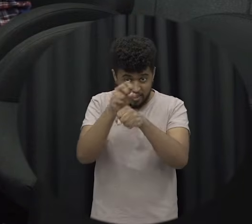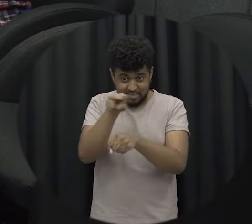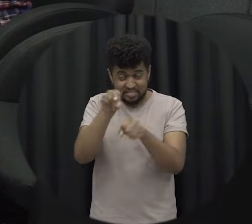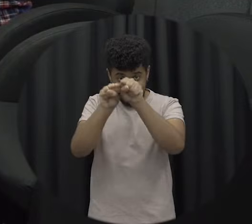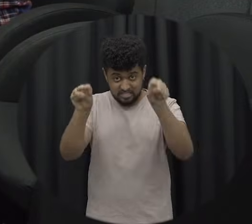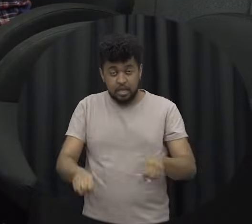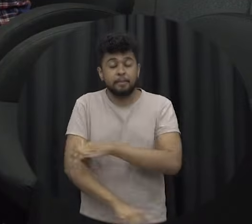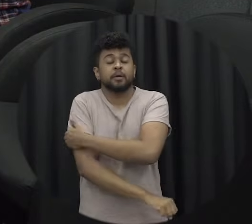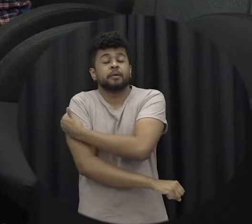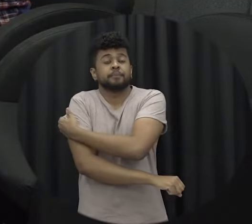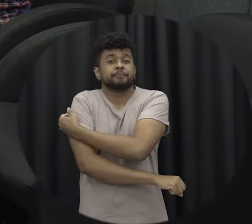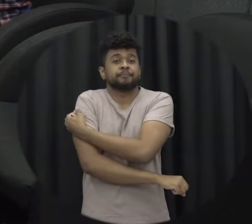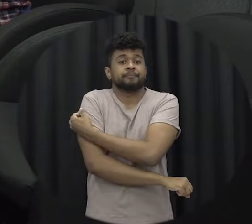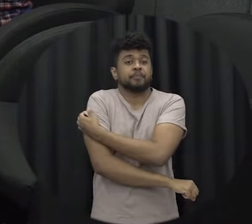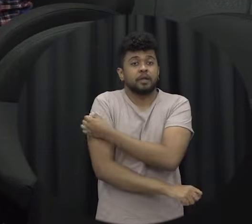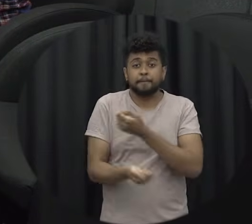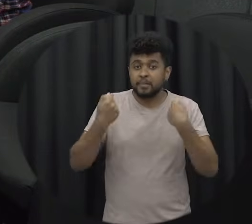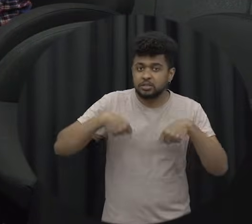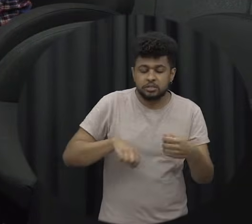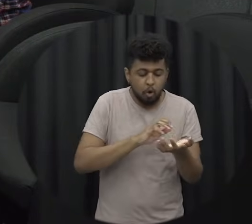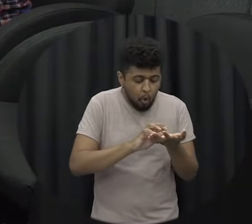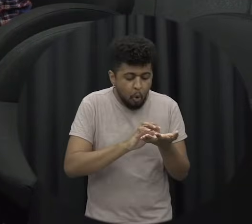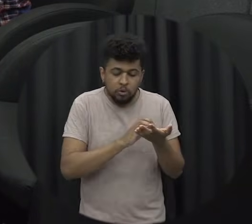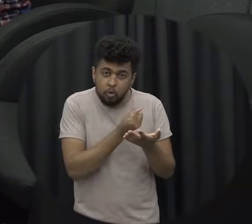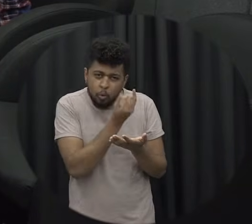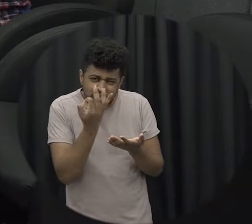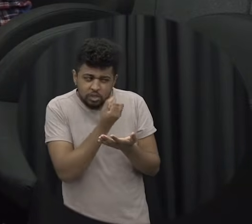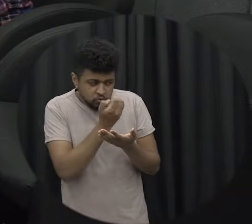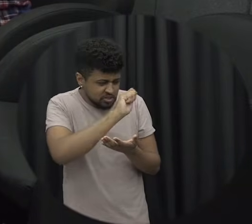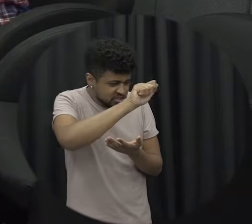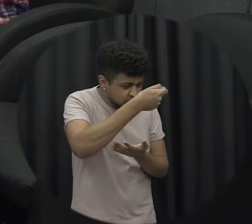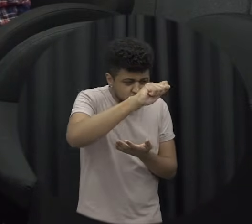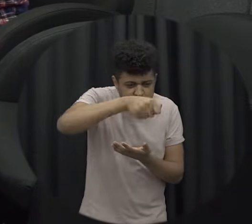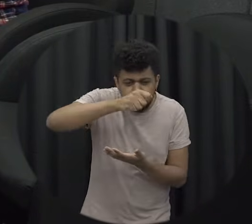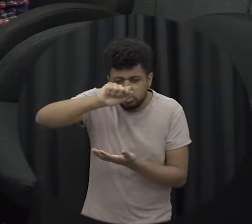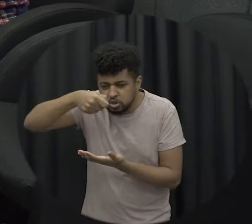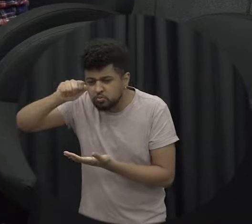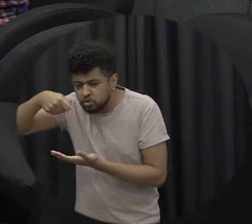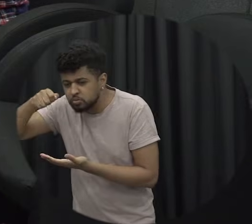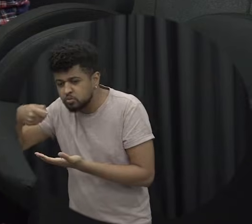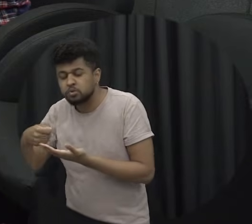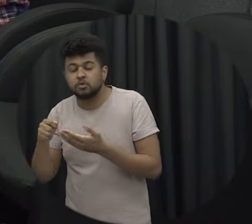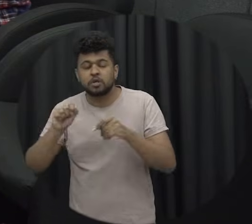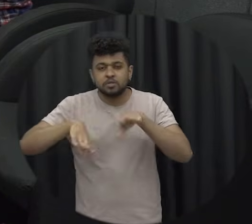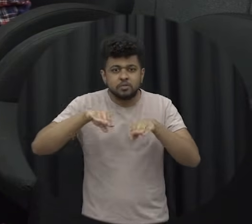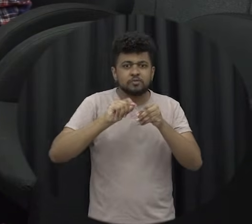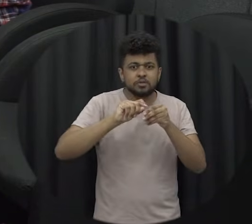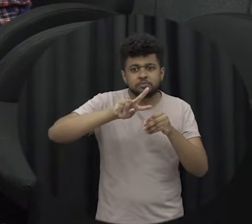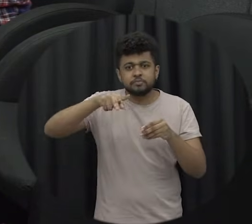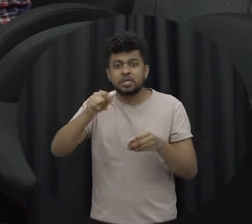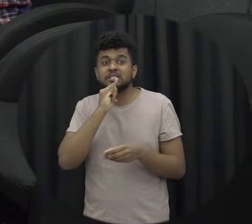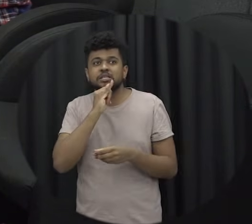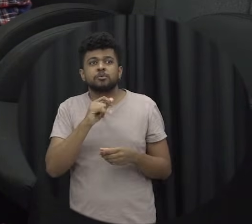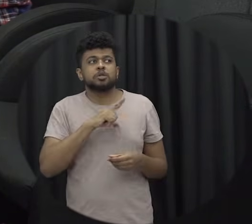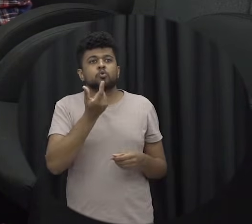sair contando esses símbolos e às vezes fazendo conversões. Mas vocês imaginam, se eu tiver um número muito grande de